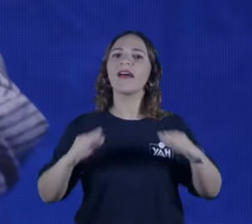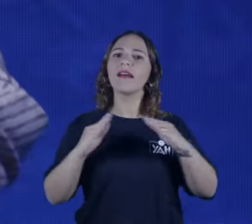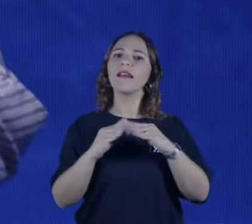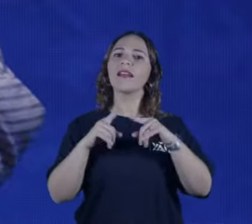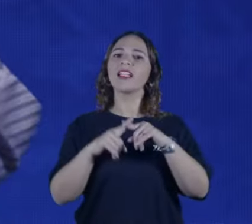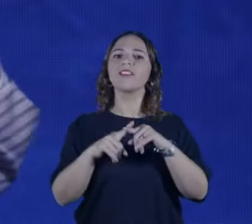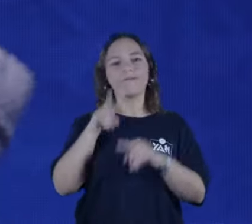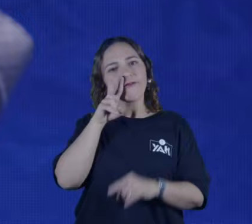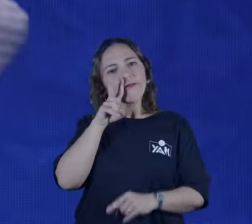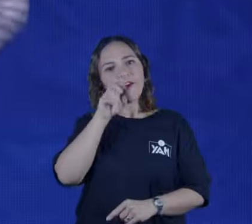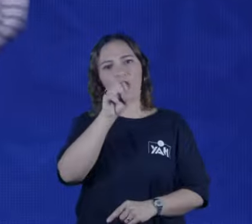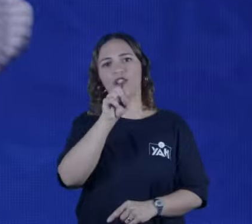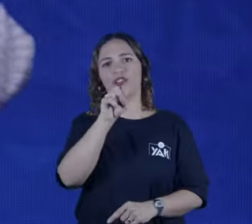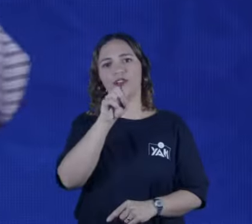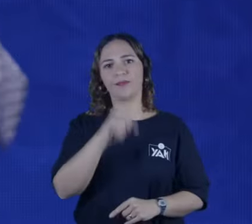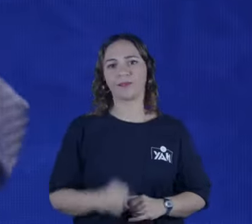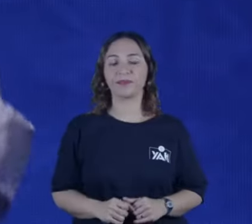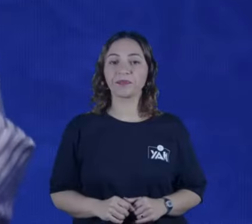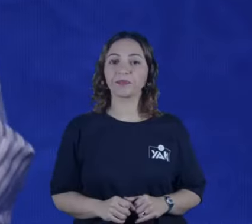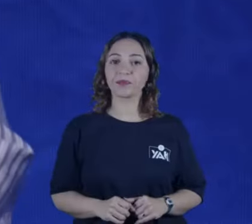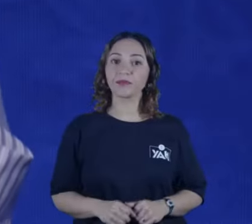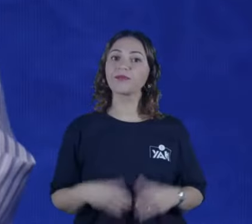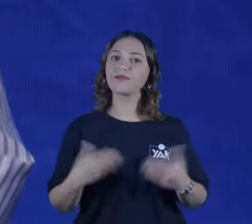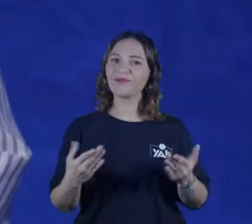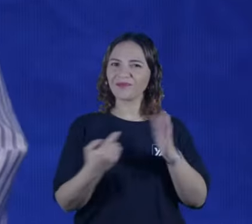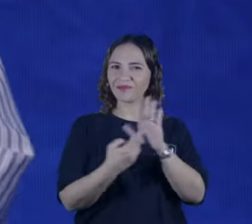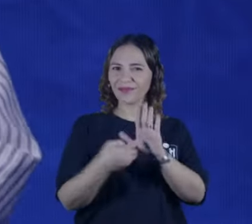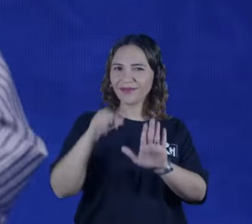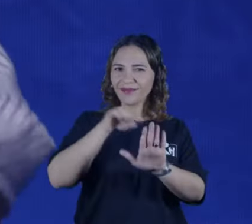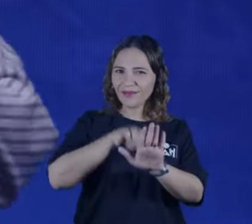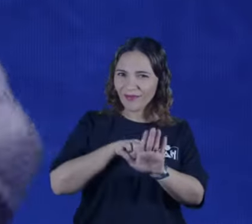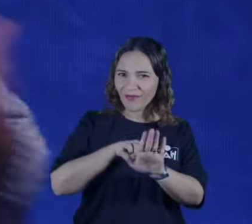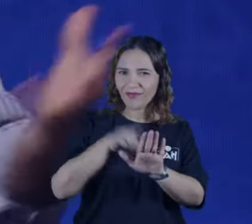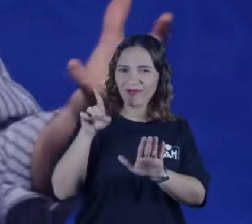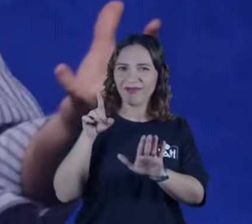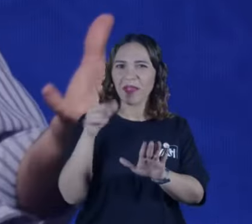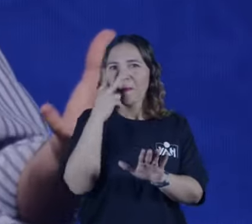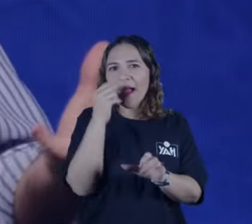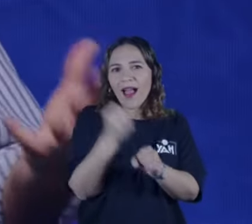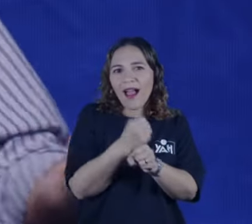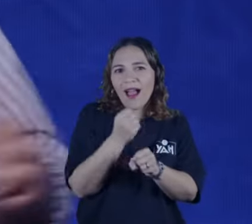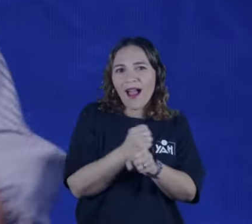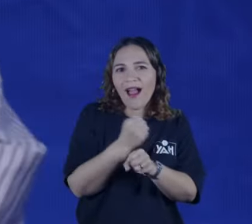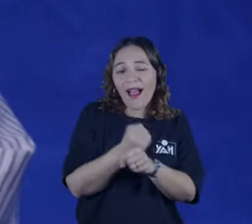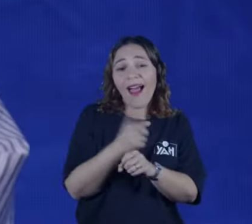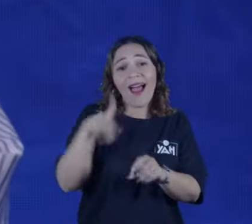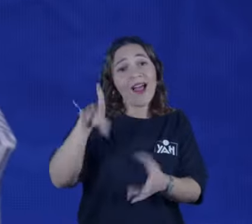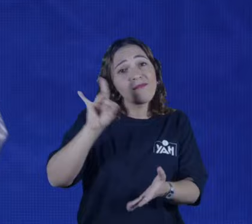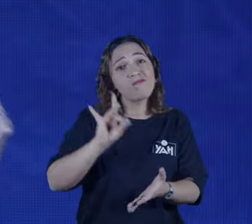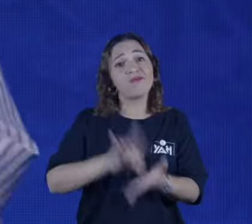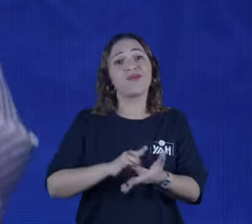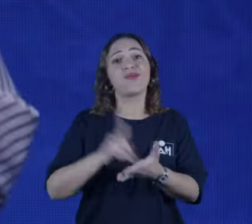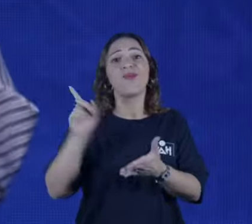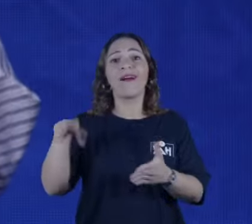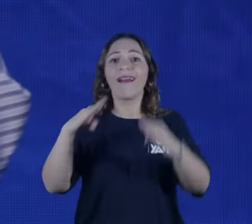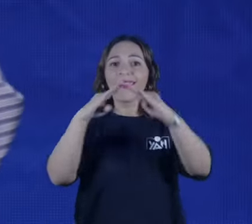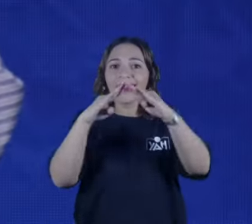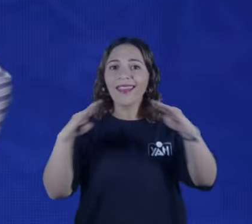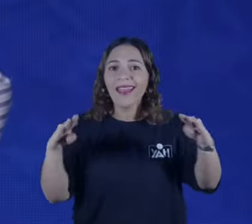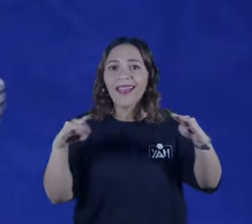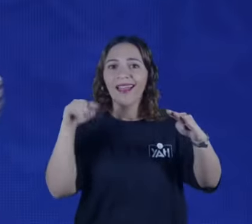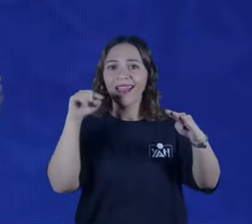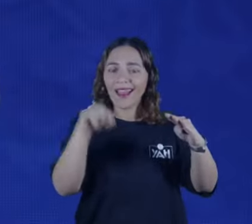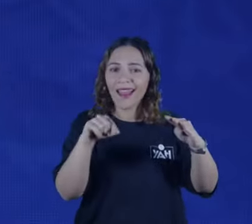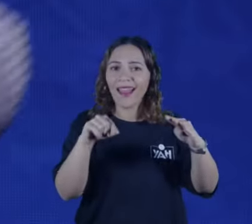espiritual. Então, esta metáfora da construção é de um templo, literalmente do templo. E ele fala